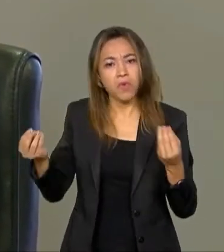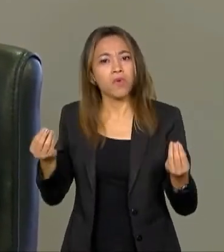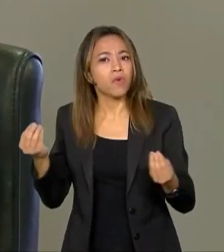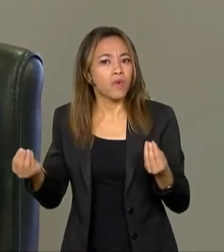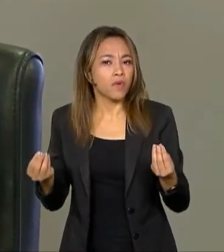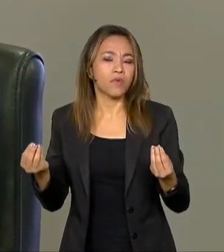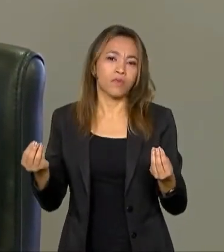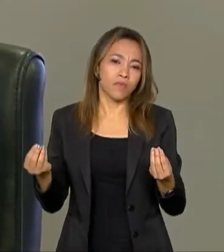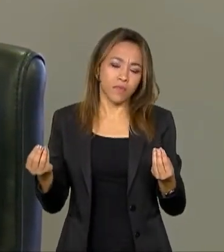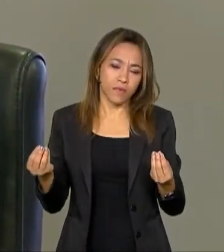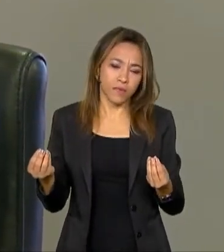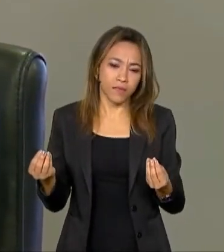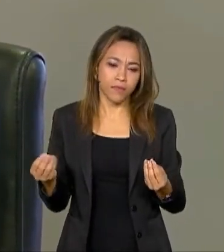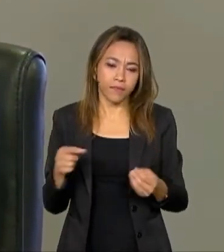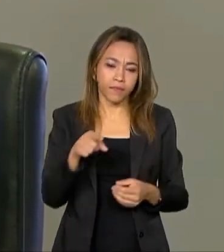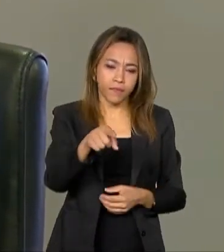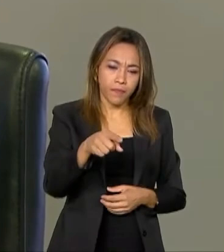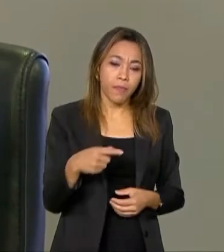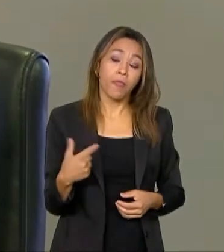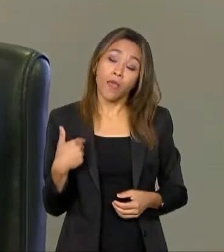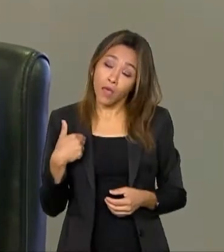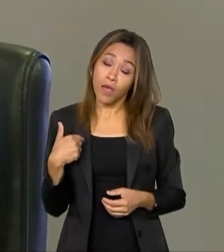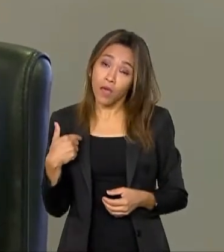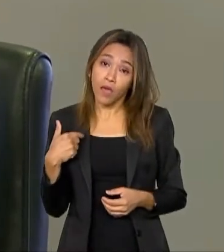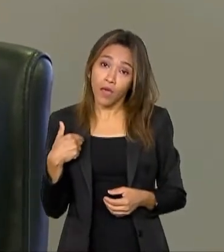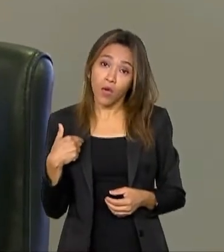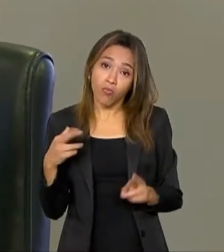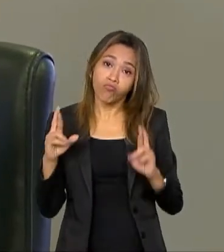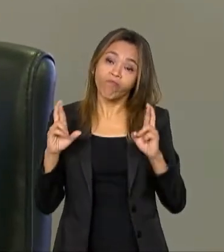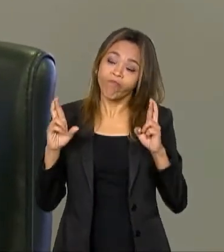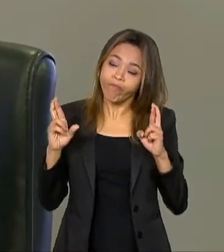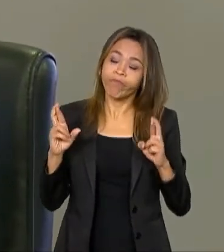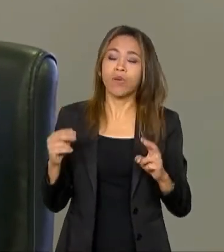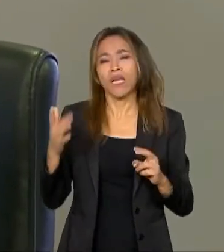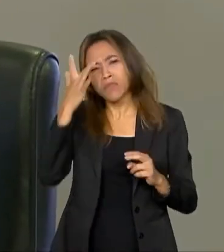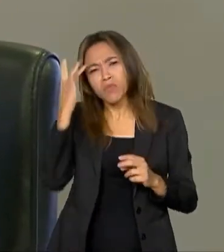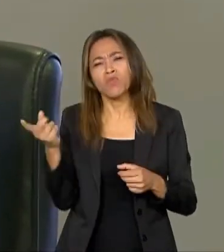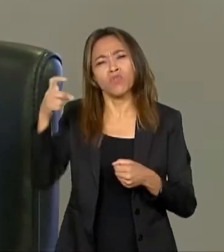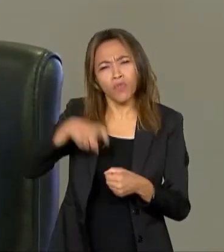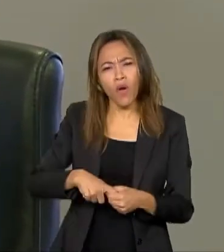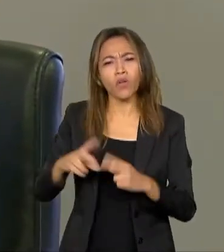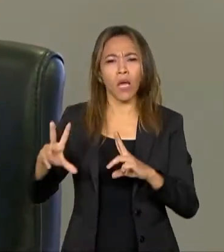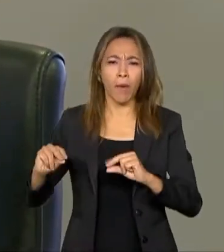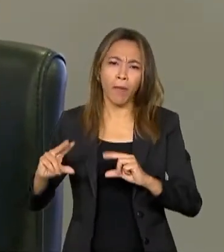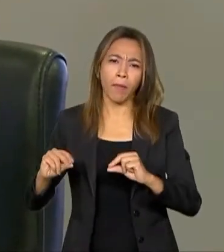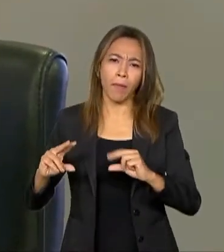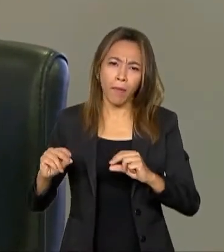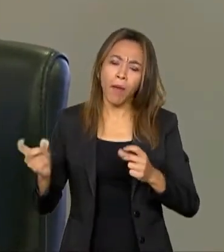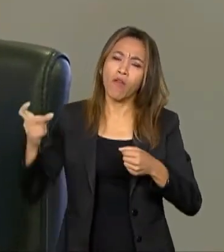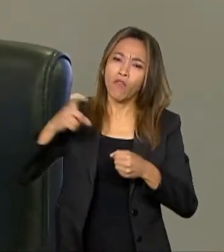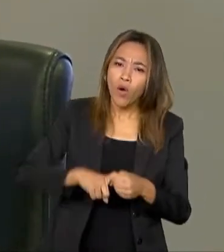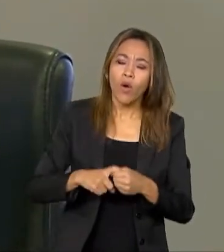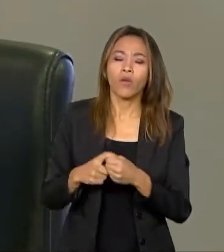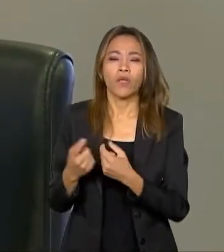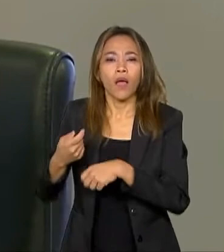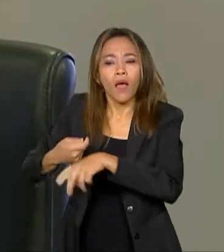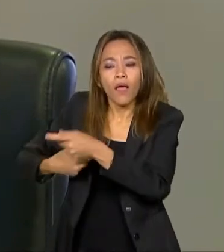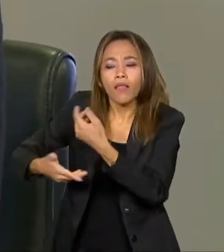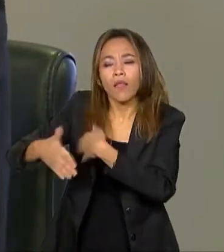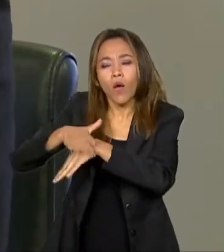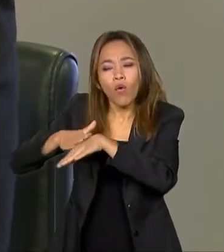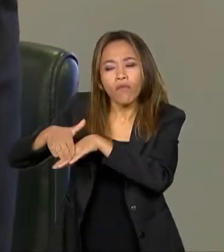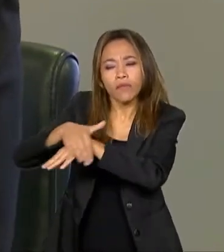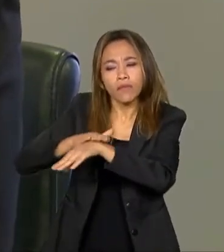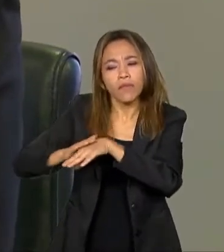verdade assim eu concorro para que as pessoas voltem a conversar voltem a dialogar voltem a negociar quando tem